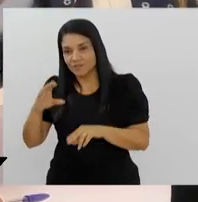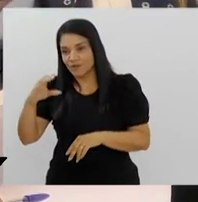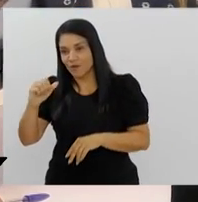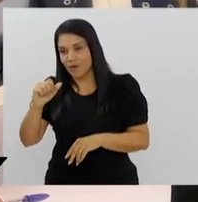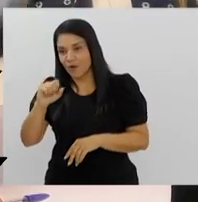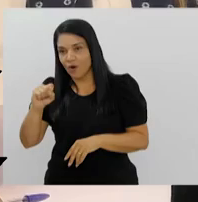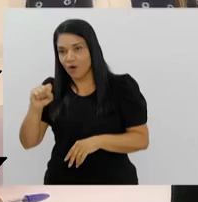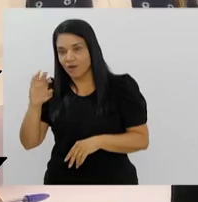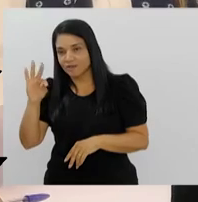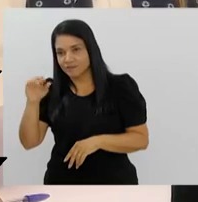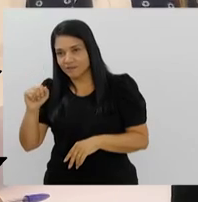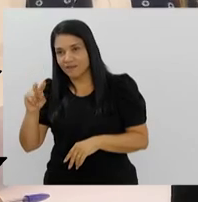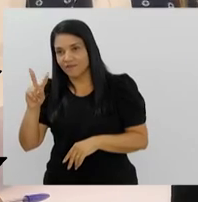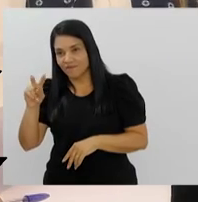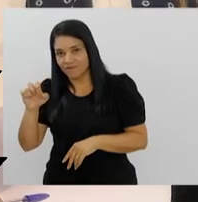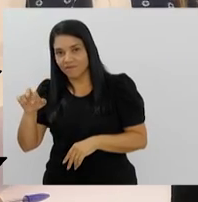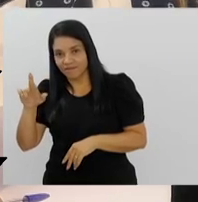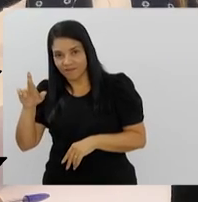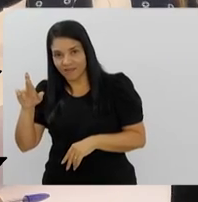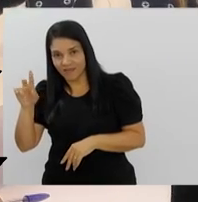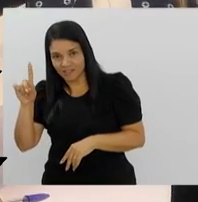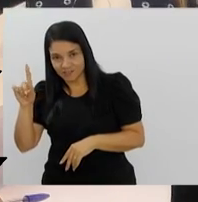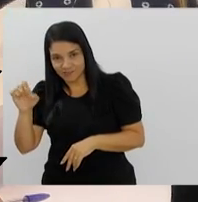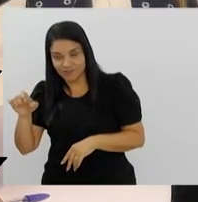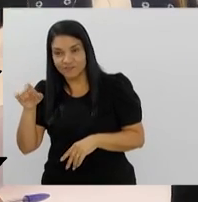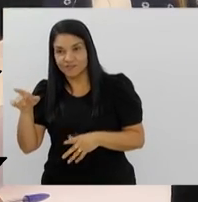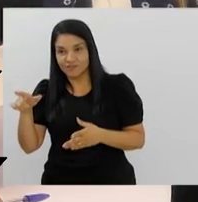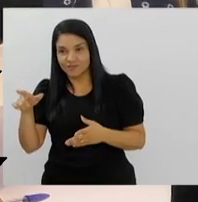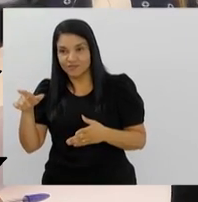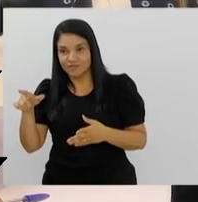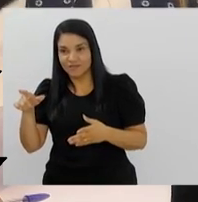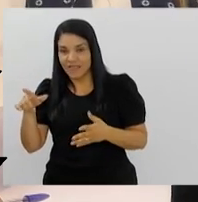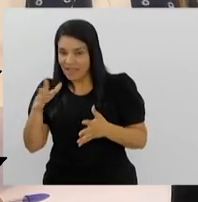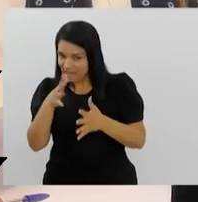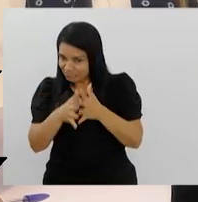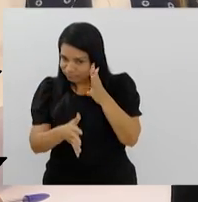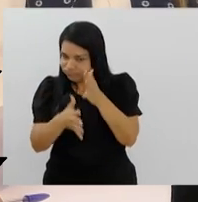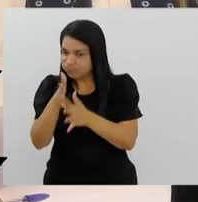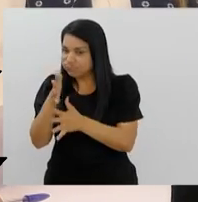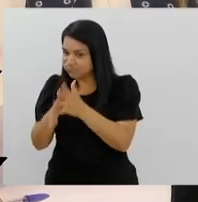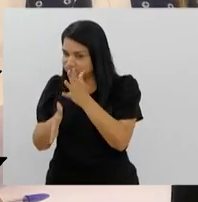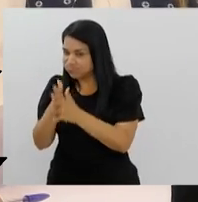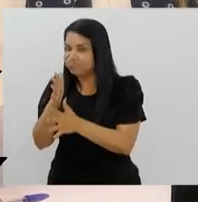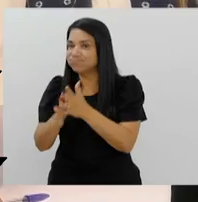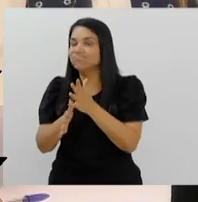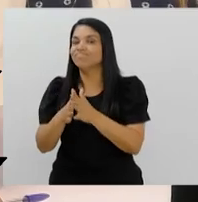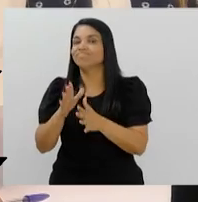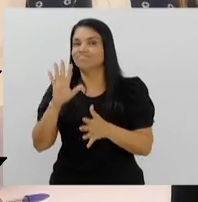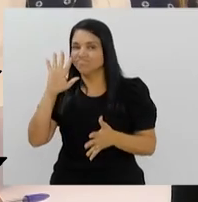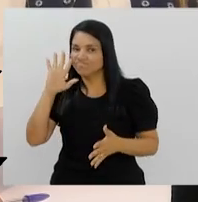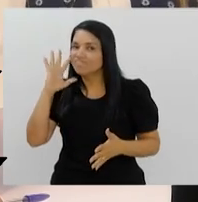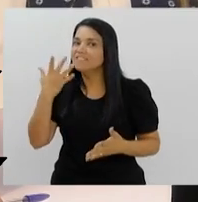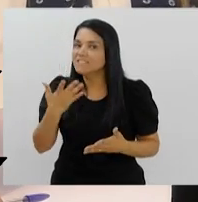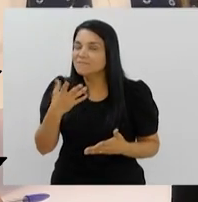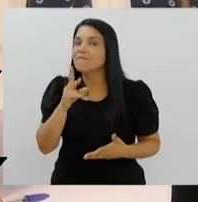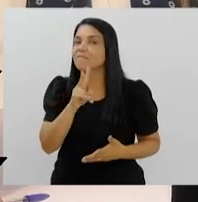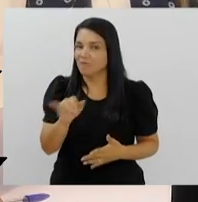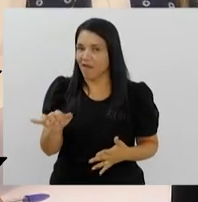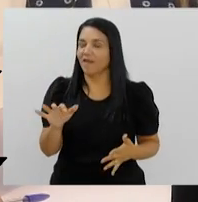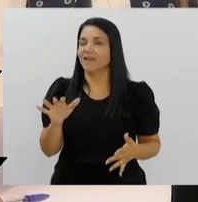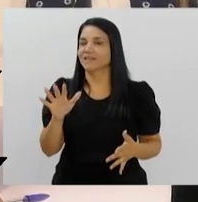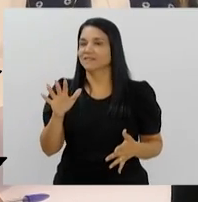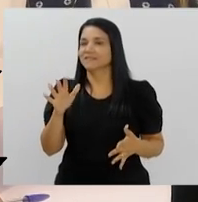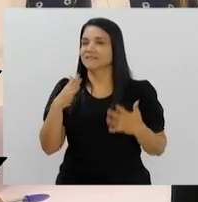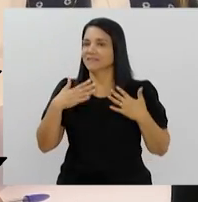não é Federação Vocês estão entendendo o angu é um angu minha gente então mas a gente vai desenrolar esse angu fica